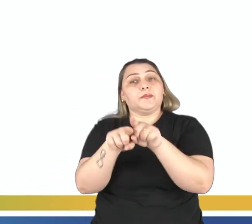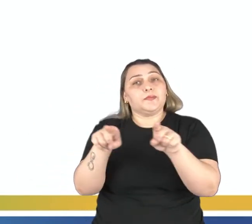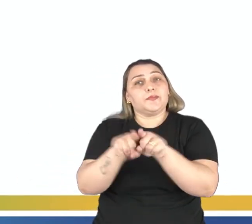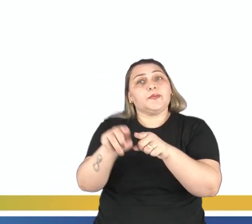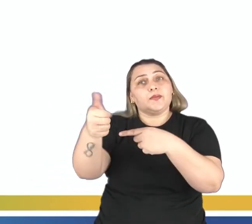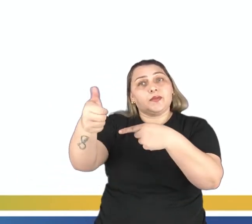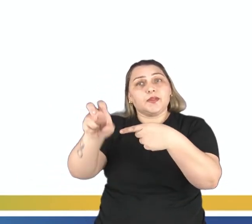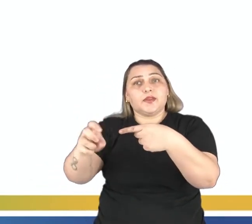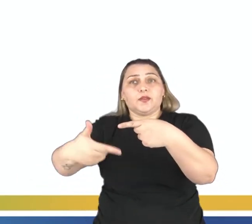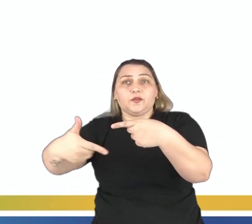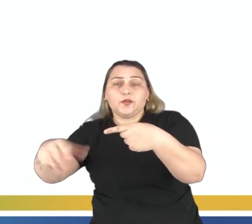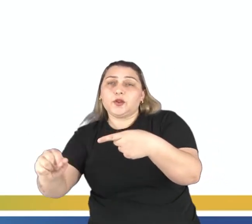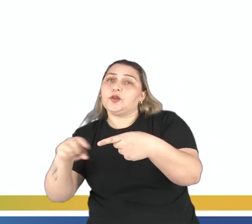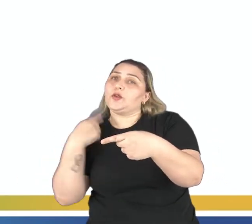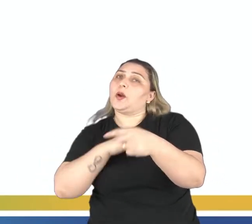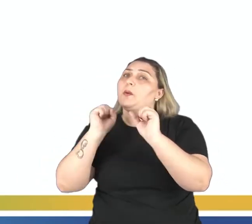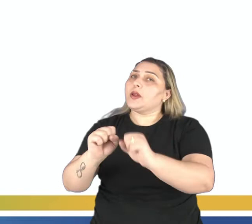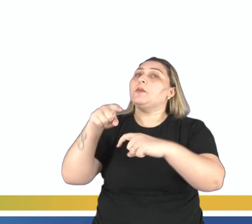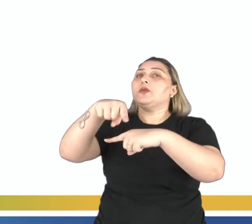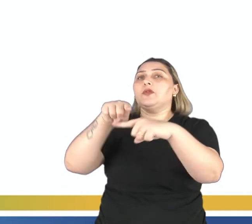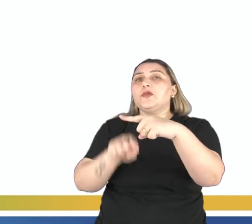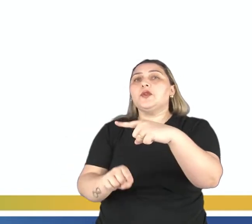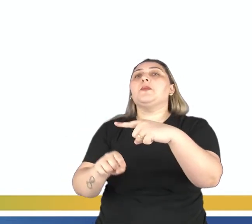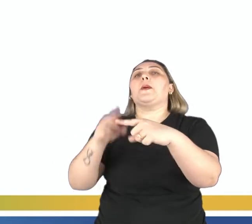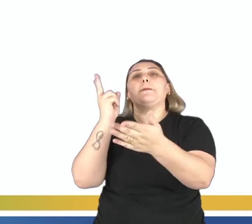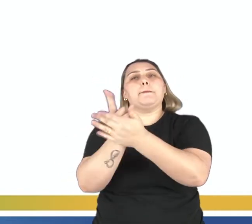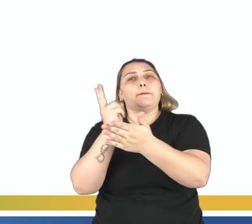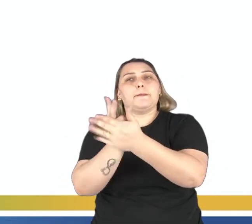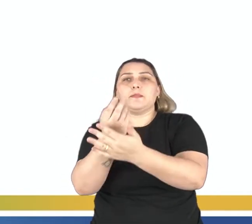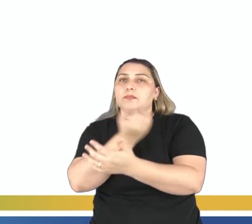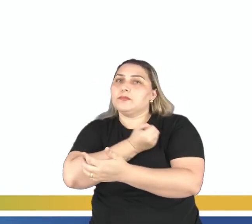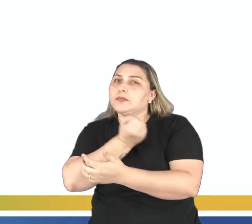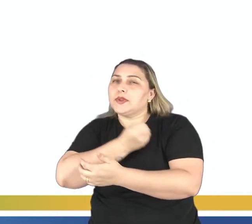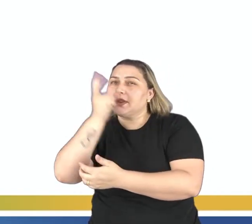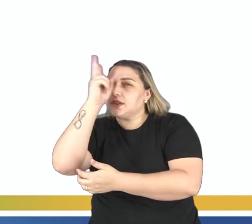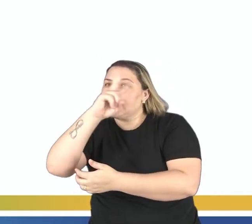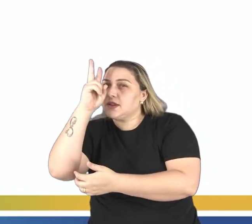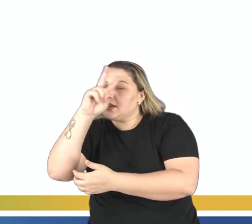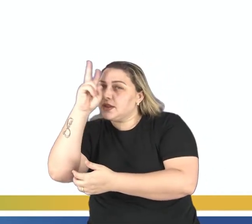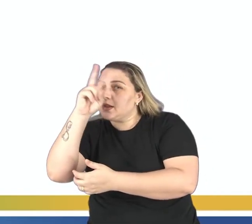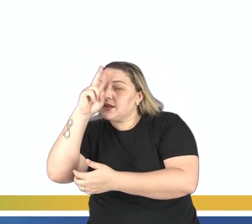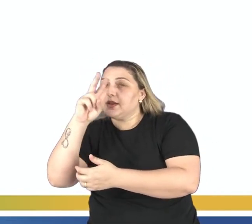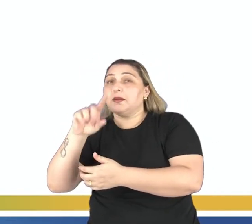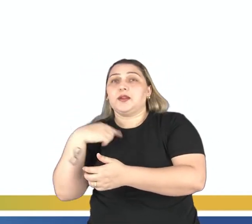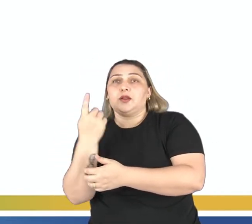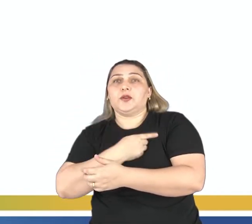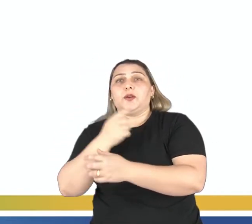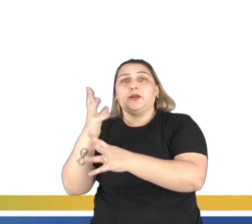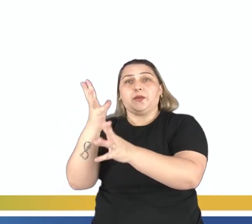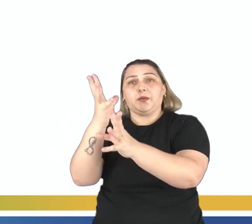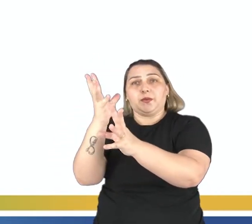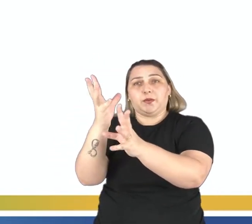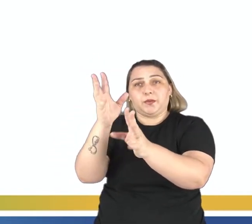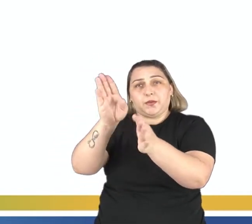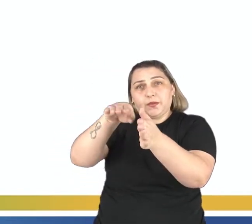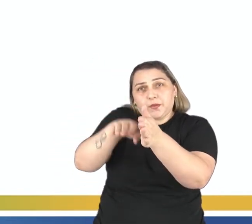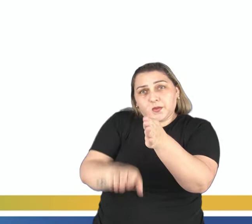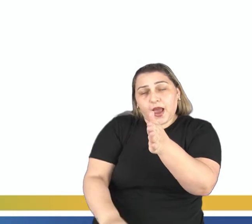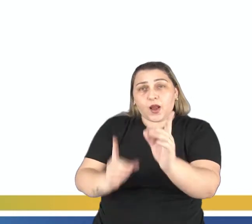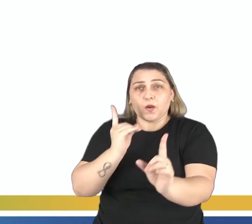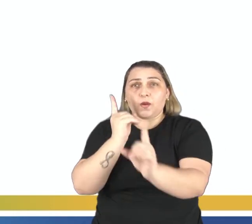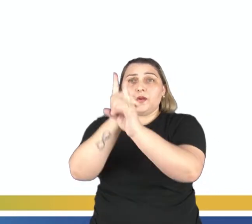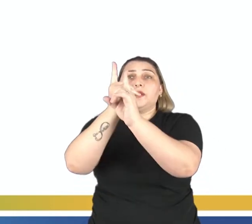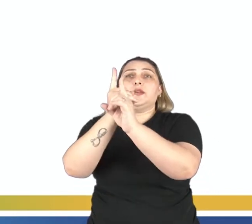15 quanto o 20 nós podemos dividir ainda por um mesmo número. Lembra que para a gente simplificar ou para a gente